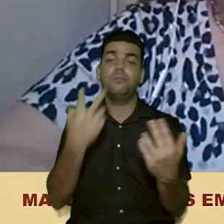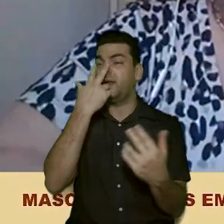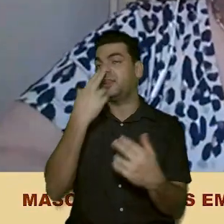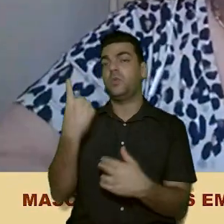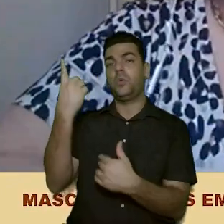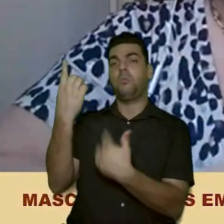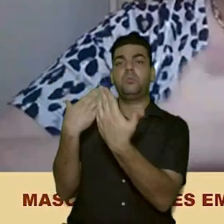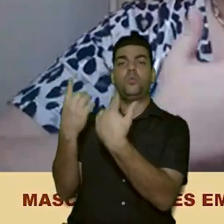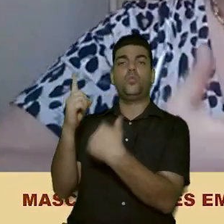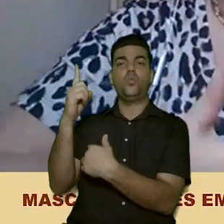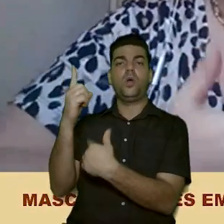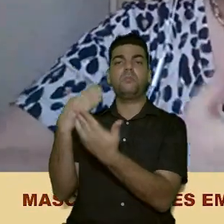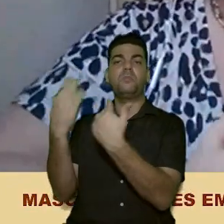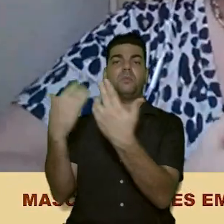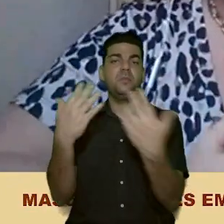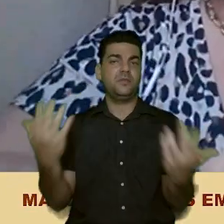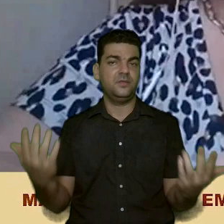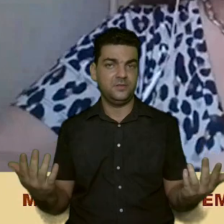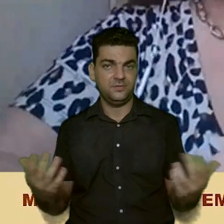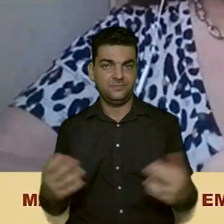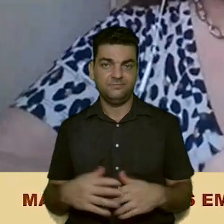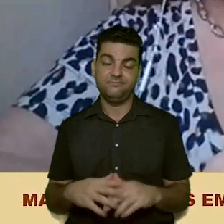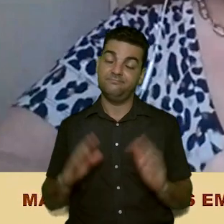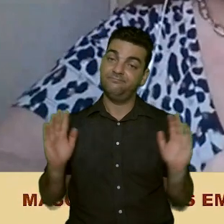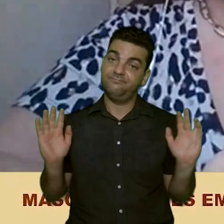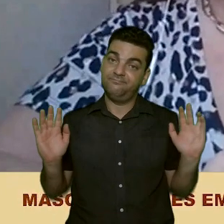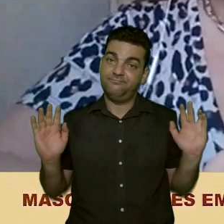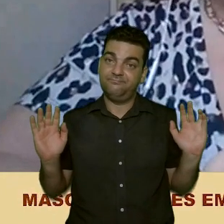uma. Então, eu gostaria muito que os homens